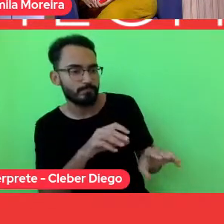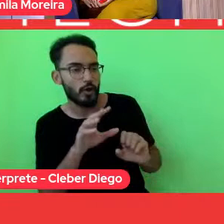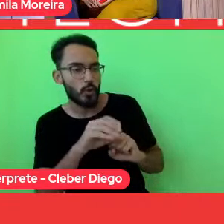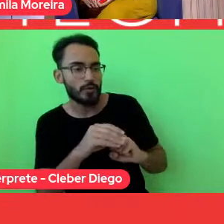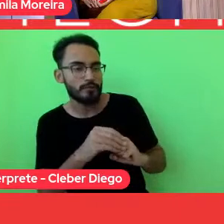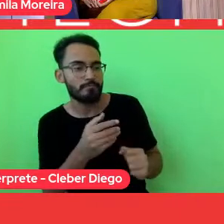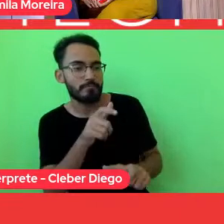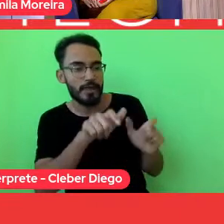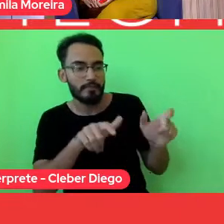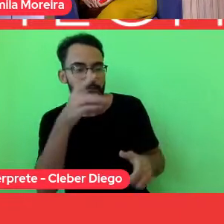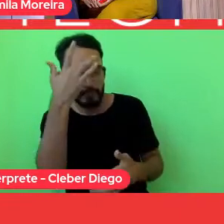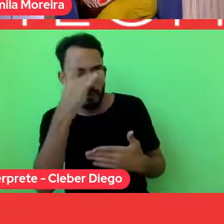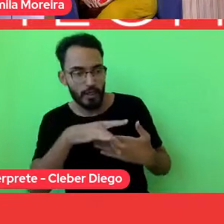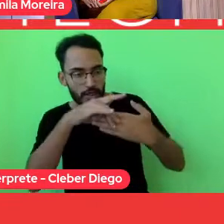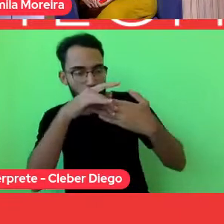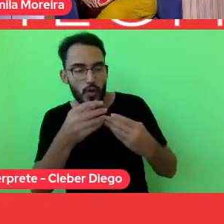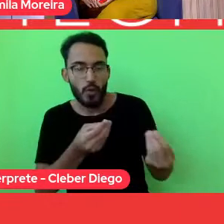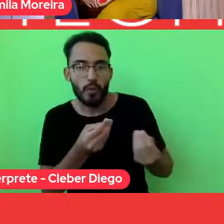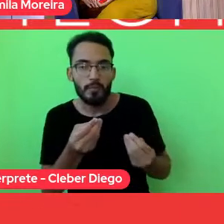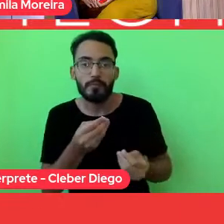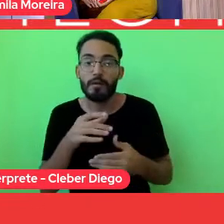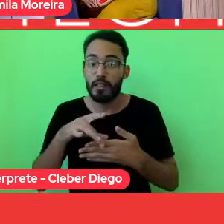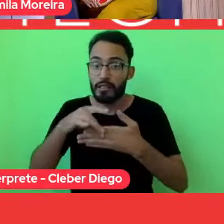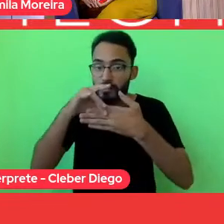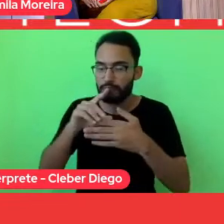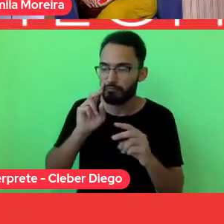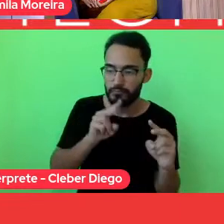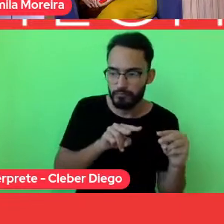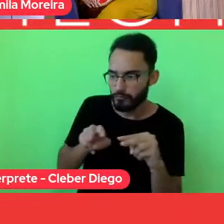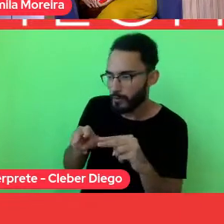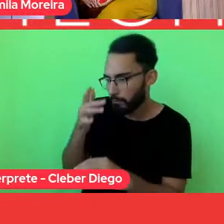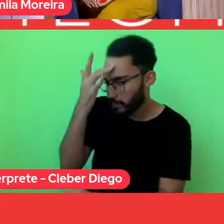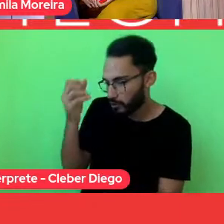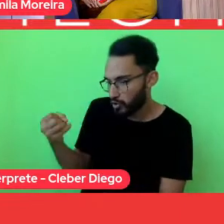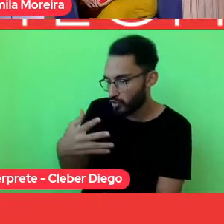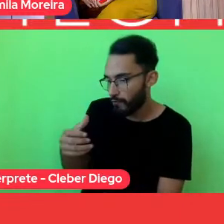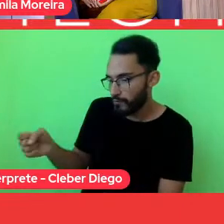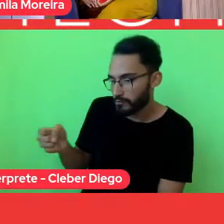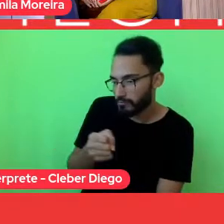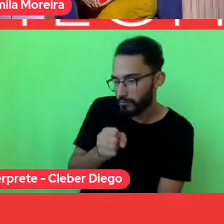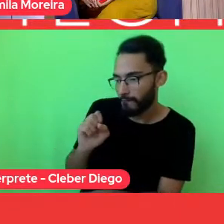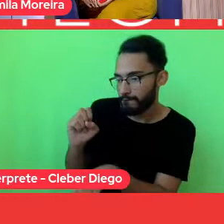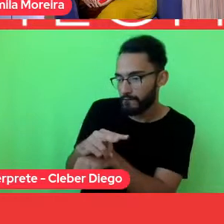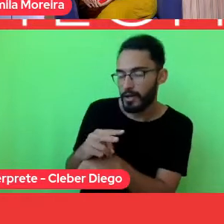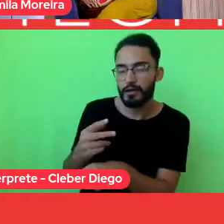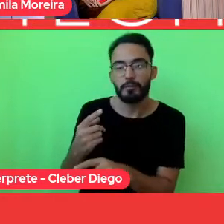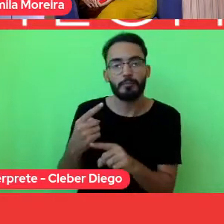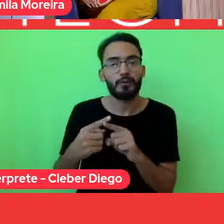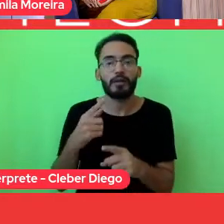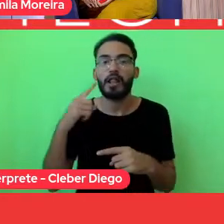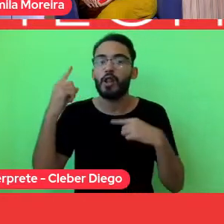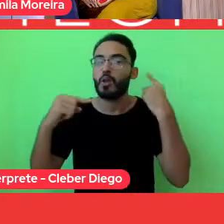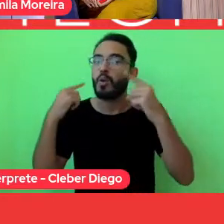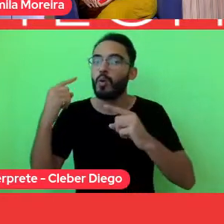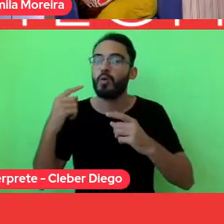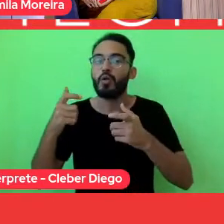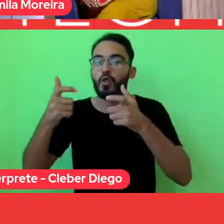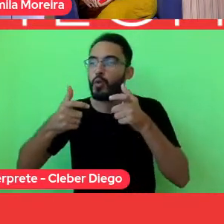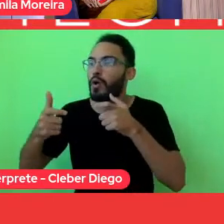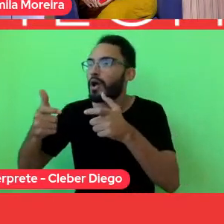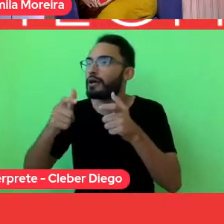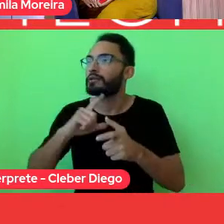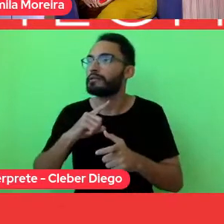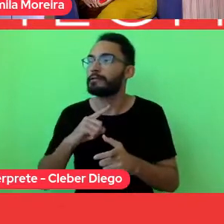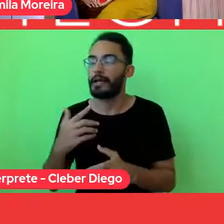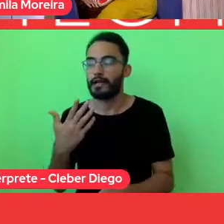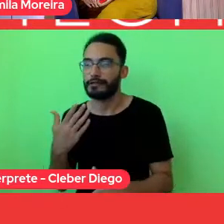percebem essas colaboradoras que estão chegando. Porque para a gente é muito doido, porque em muito lugar você rompe com tudo isso, você